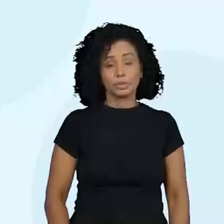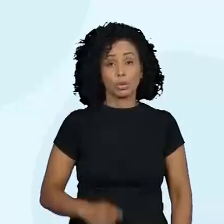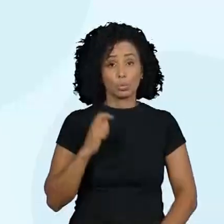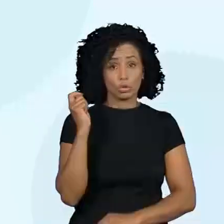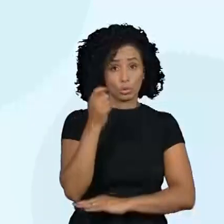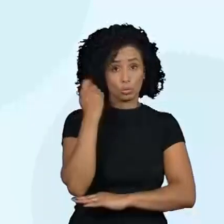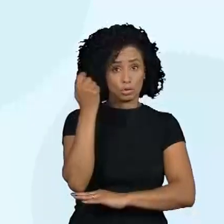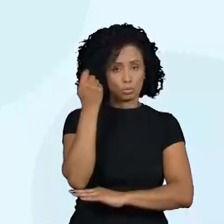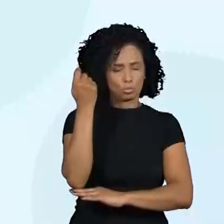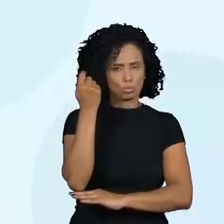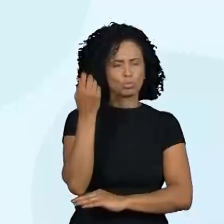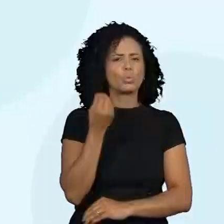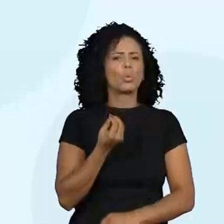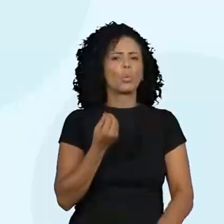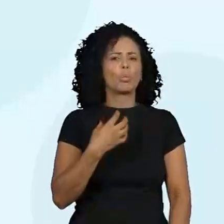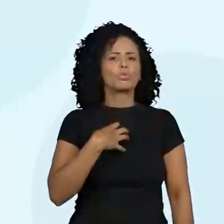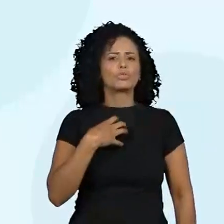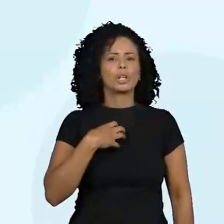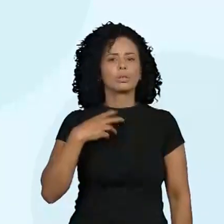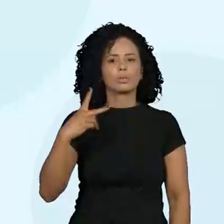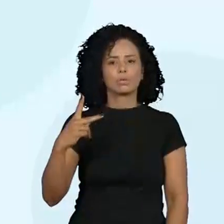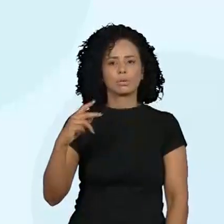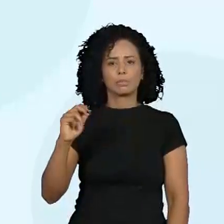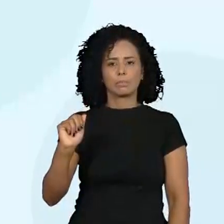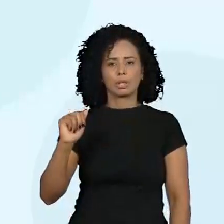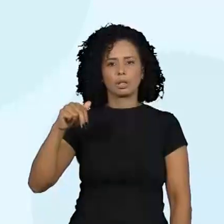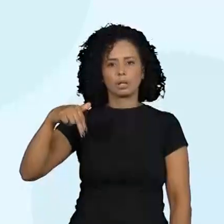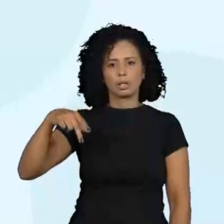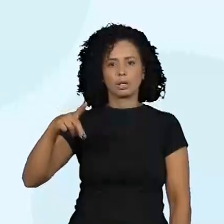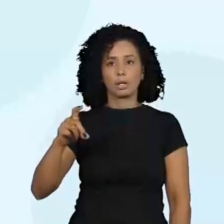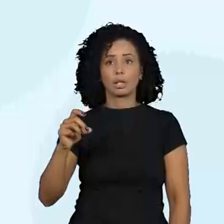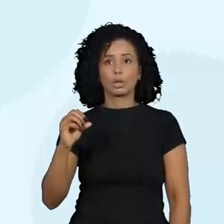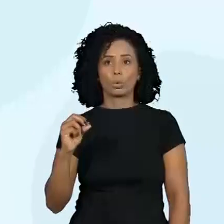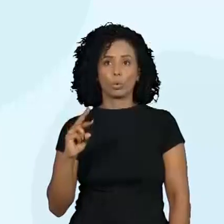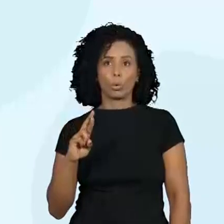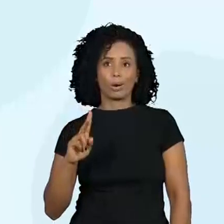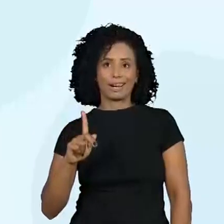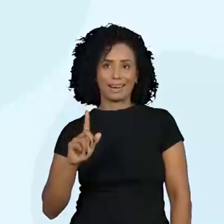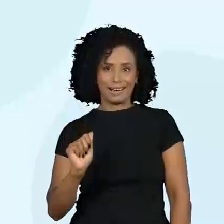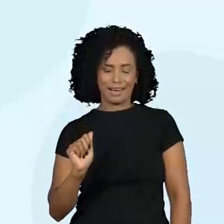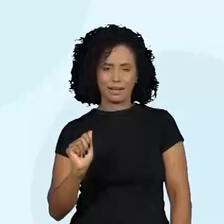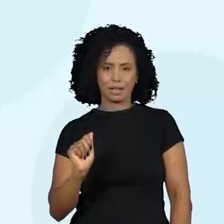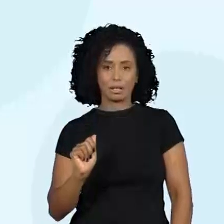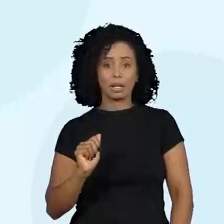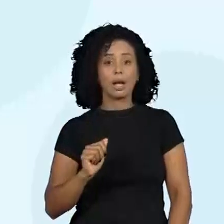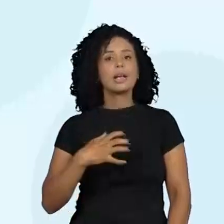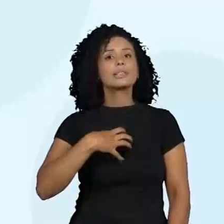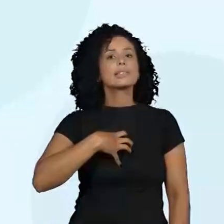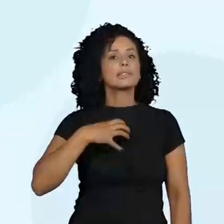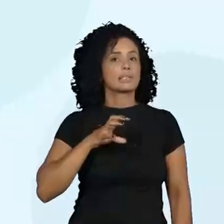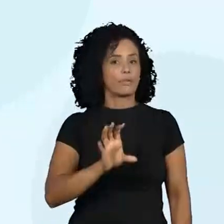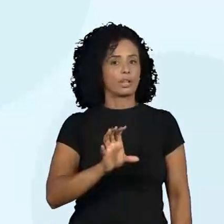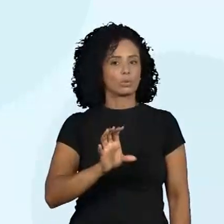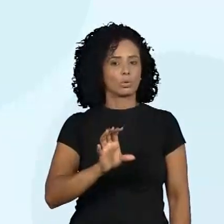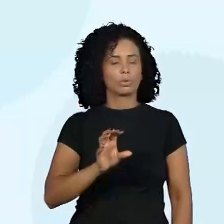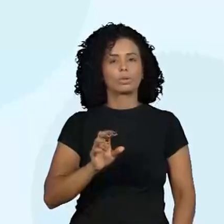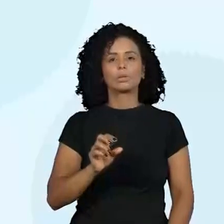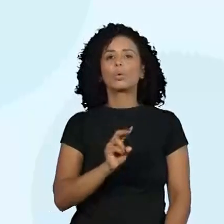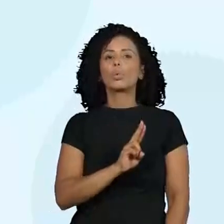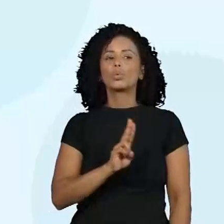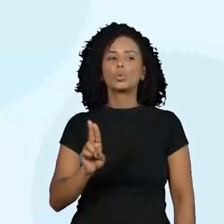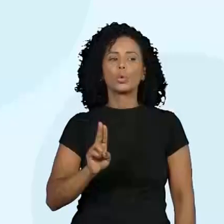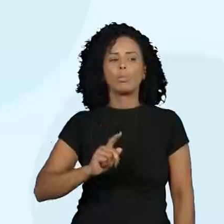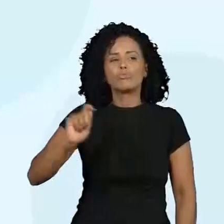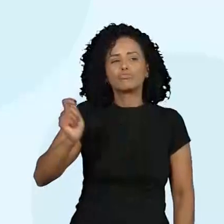do Sul, ela tem o nome de pandorga. Em Salvador, arraia.